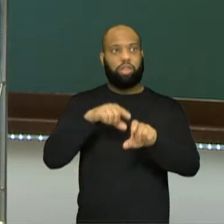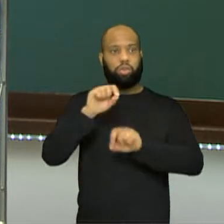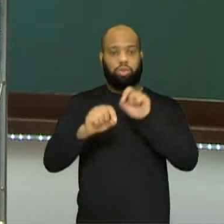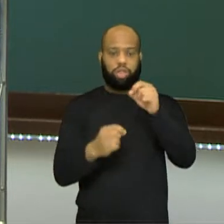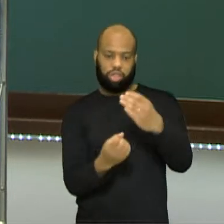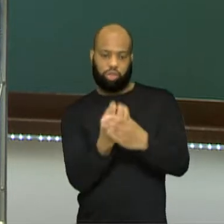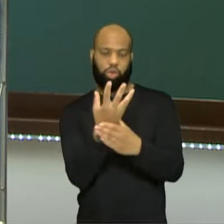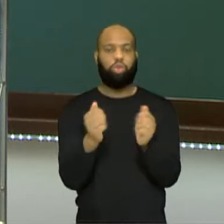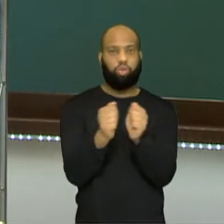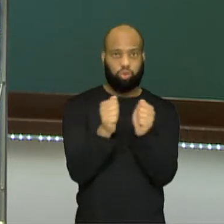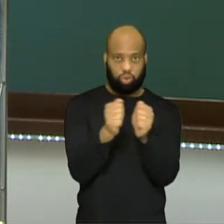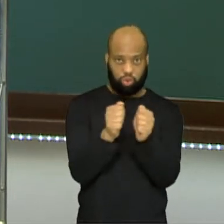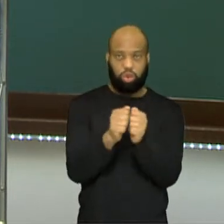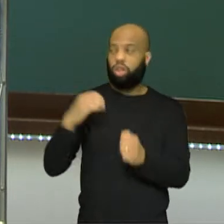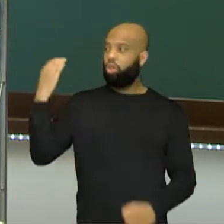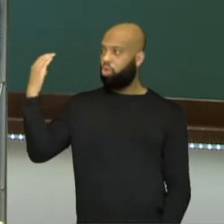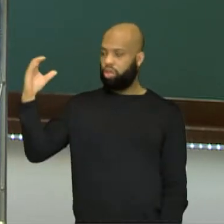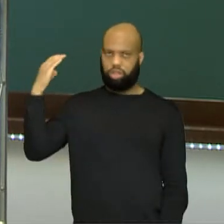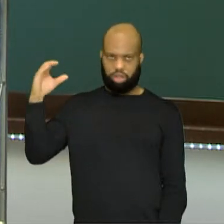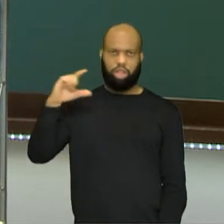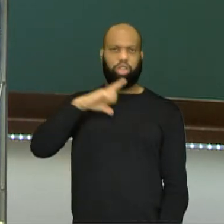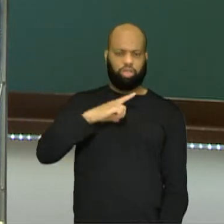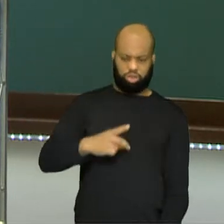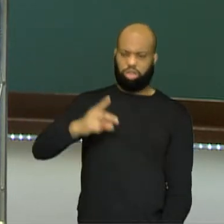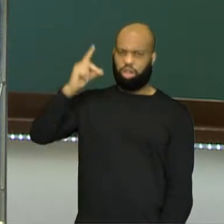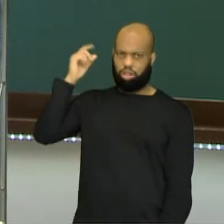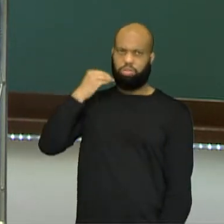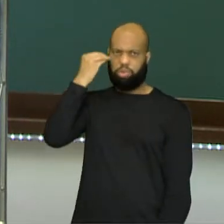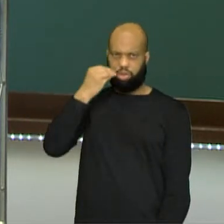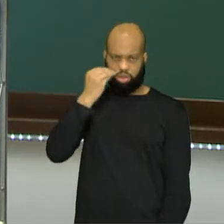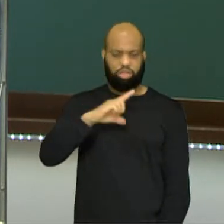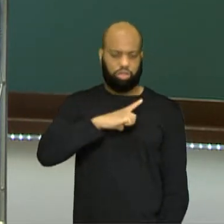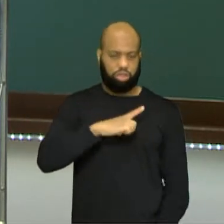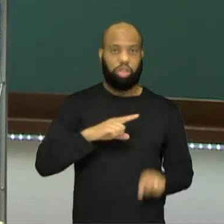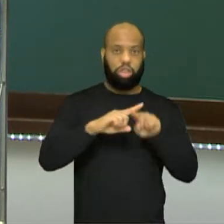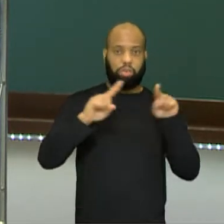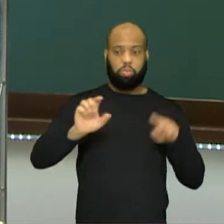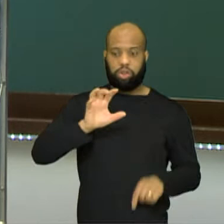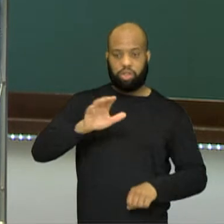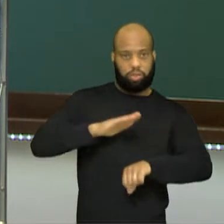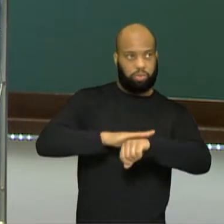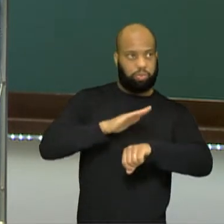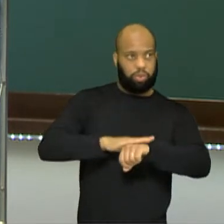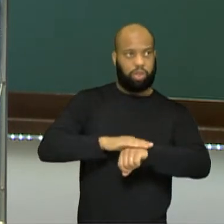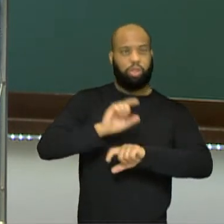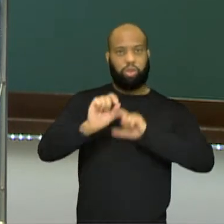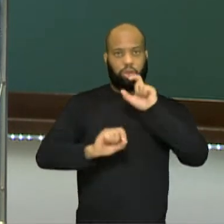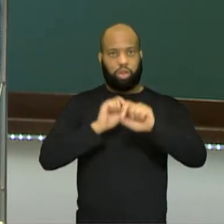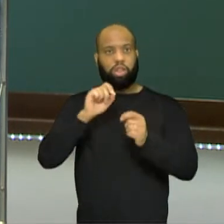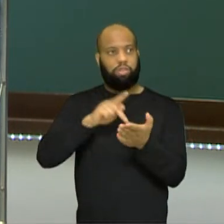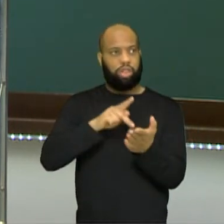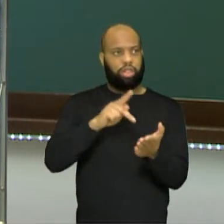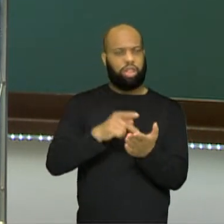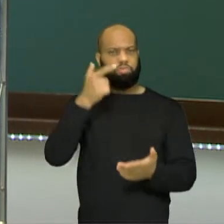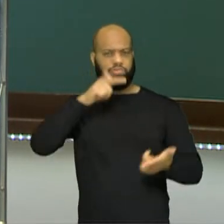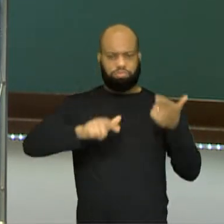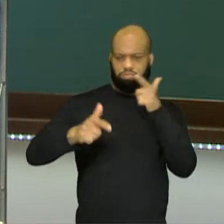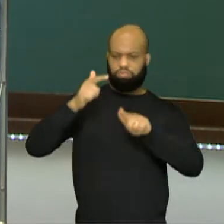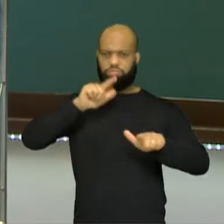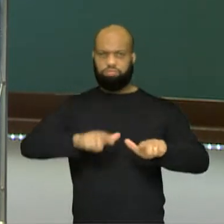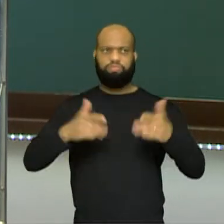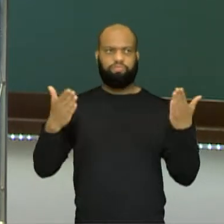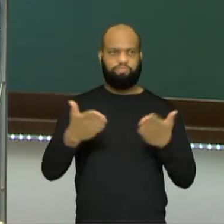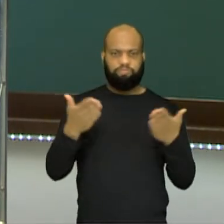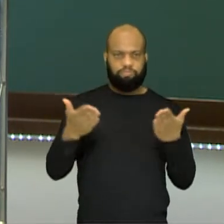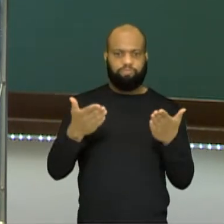com a ciência, né? Não que não houvessem experiências anteriores, porém nesse momento ela realmente ganha um corpo, né? Fica,